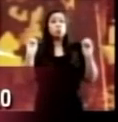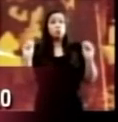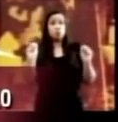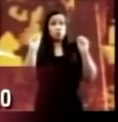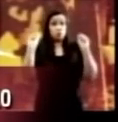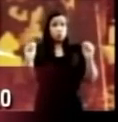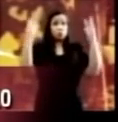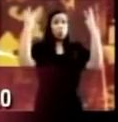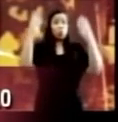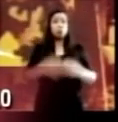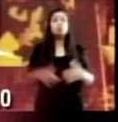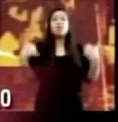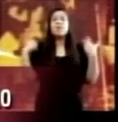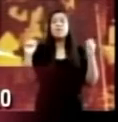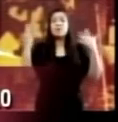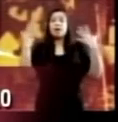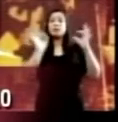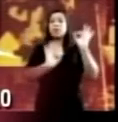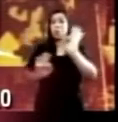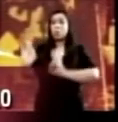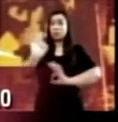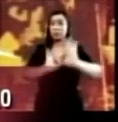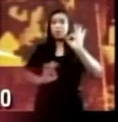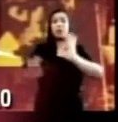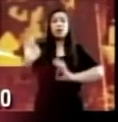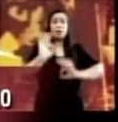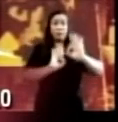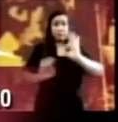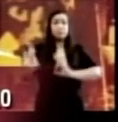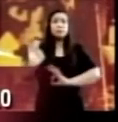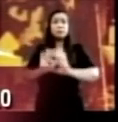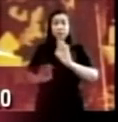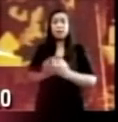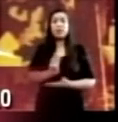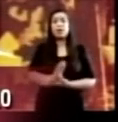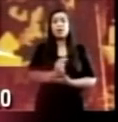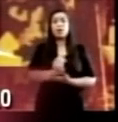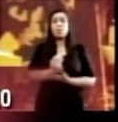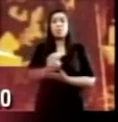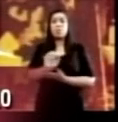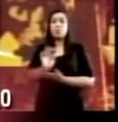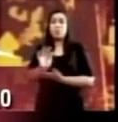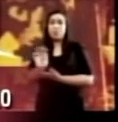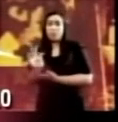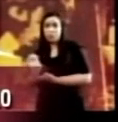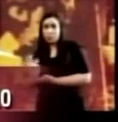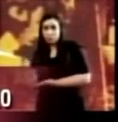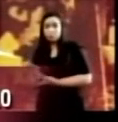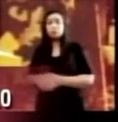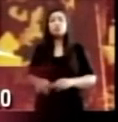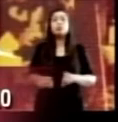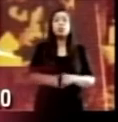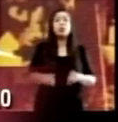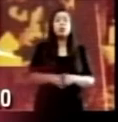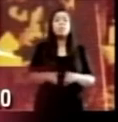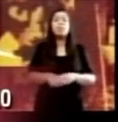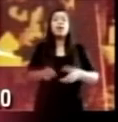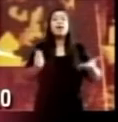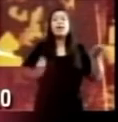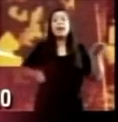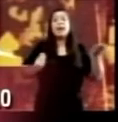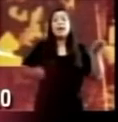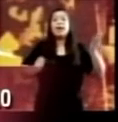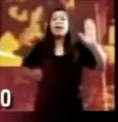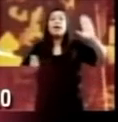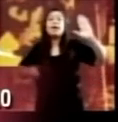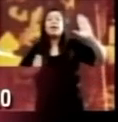Shows, festas organizadas em buffet, não é qualquer festa, tá? Leilão.